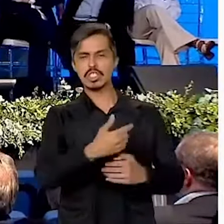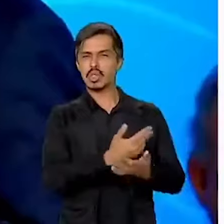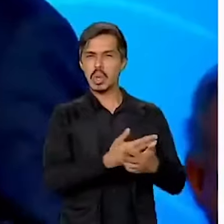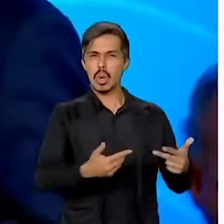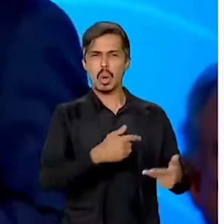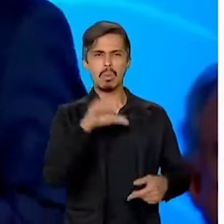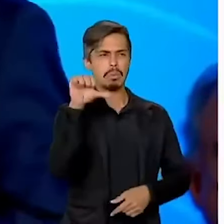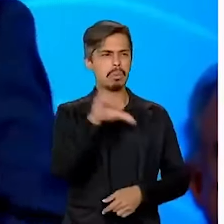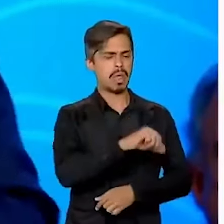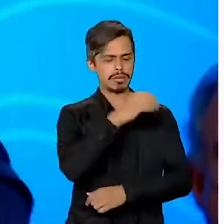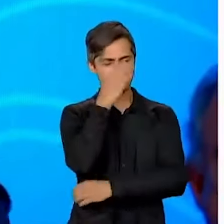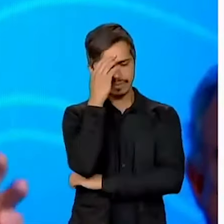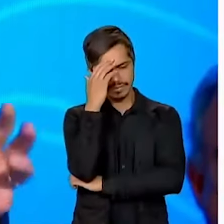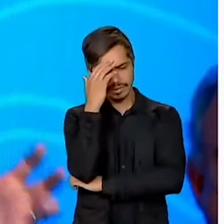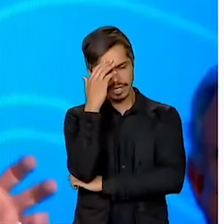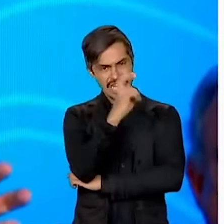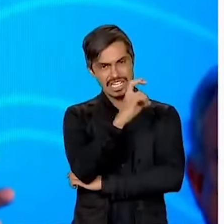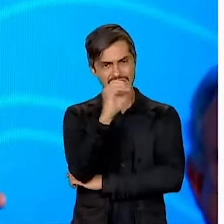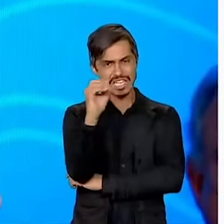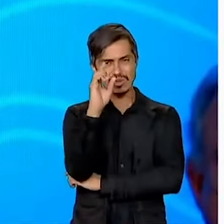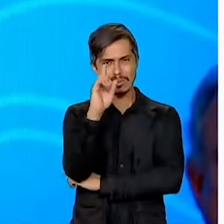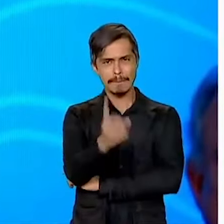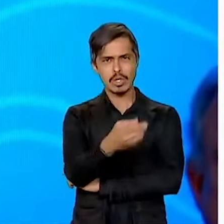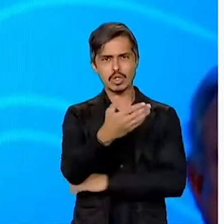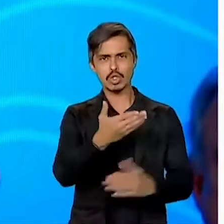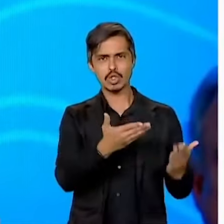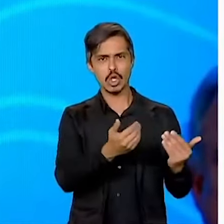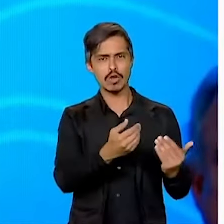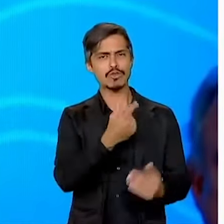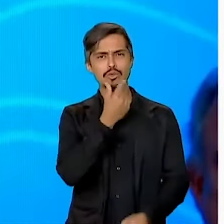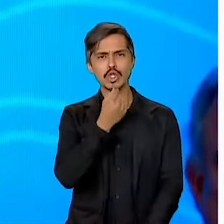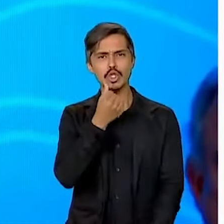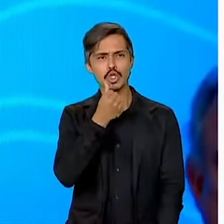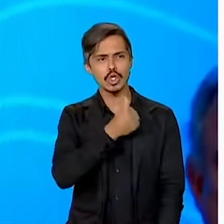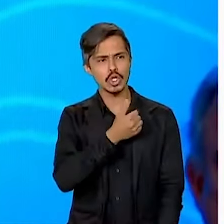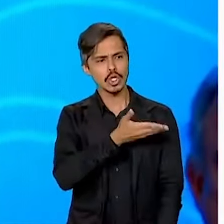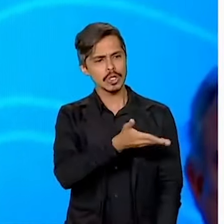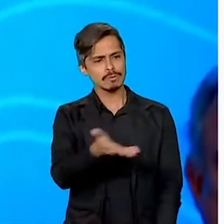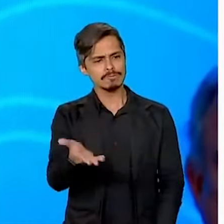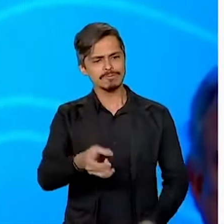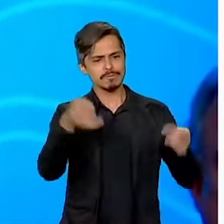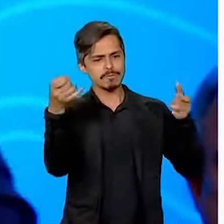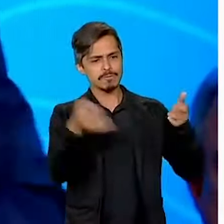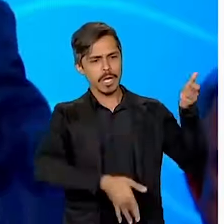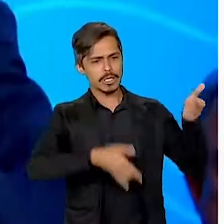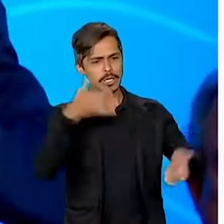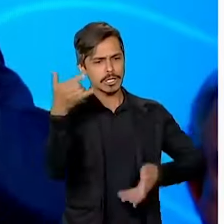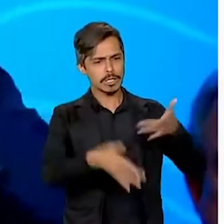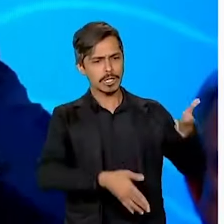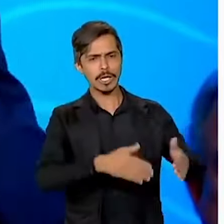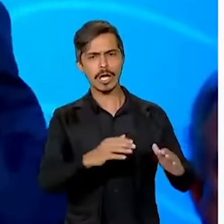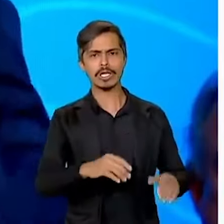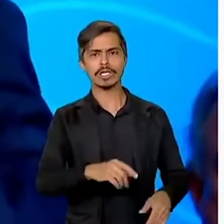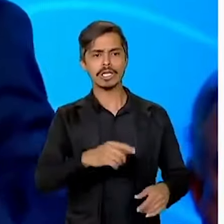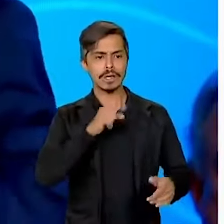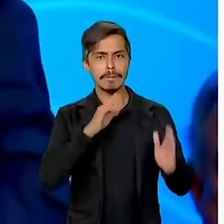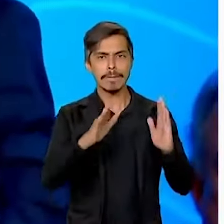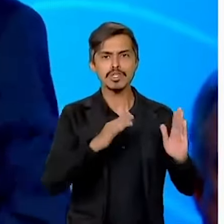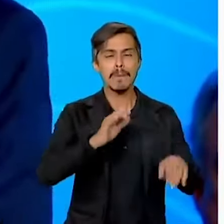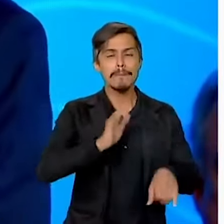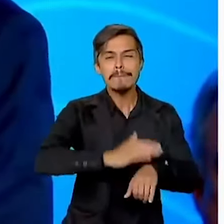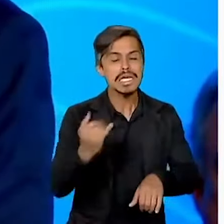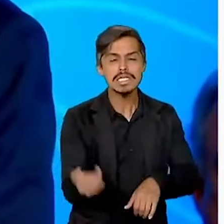dessa, de 500 mil jovens, meninas e meninos, no momento da sua formação